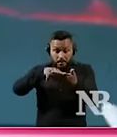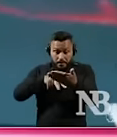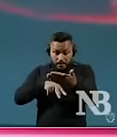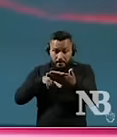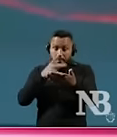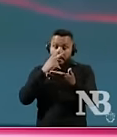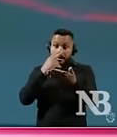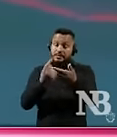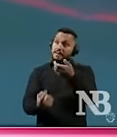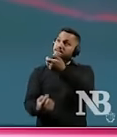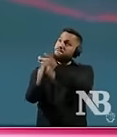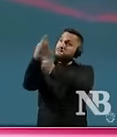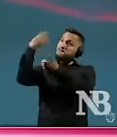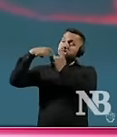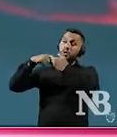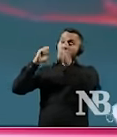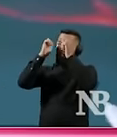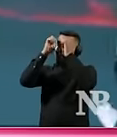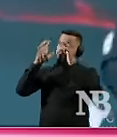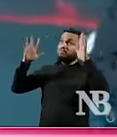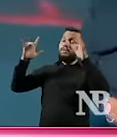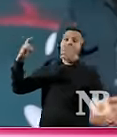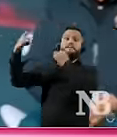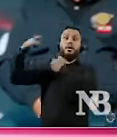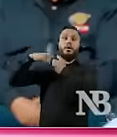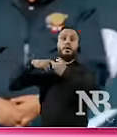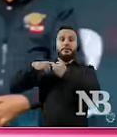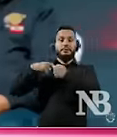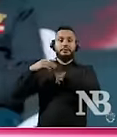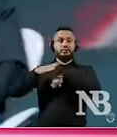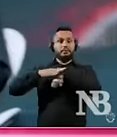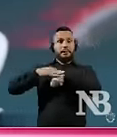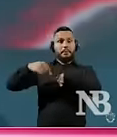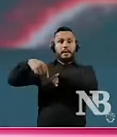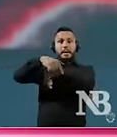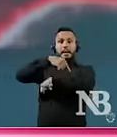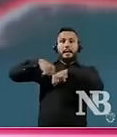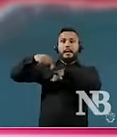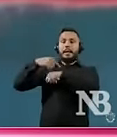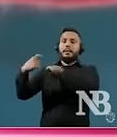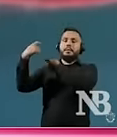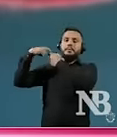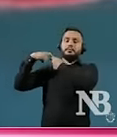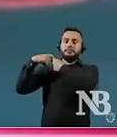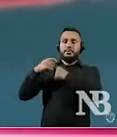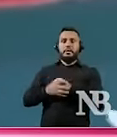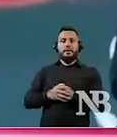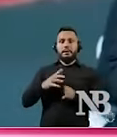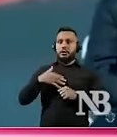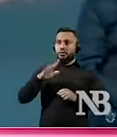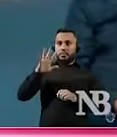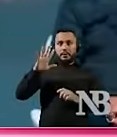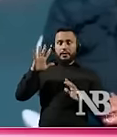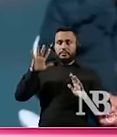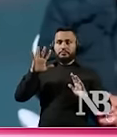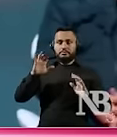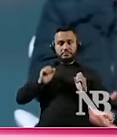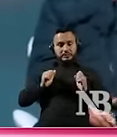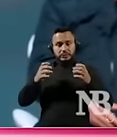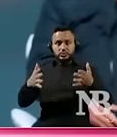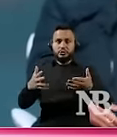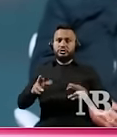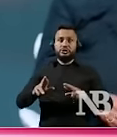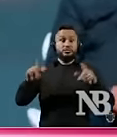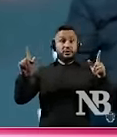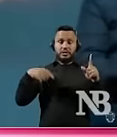para o tempo que ele está lendo. E basicamente, quando ele volta, ele toma algumas decisões diferentes e isso impacta no seu futuro. E isso